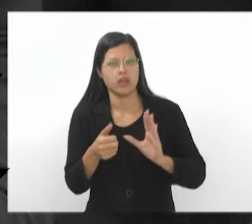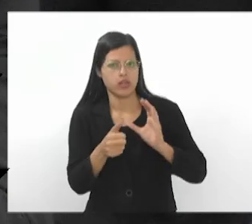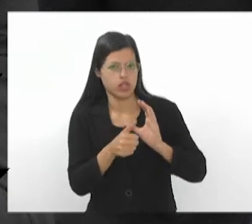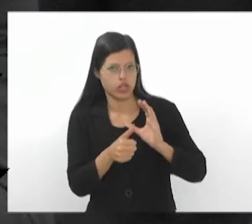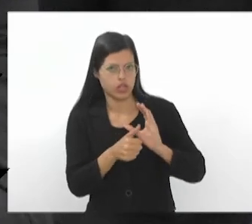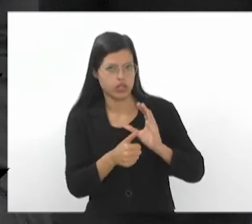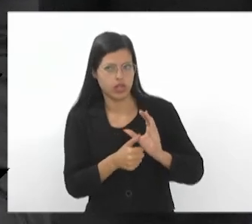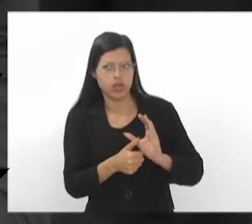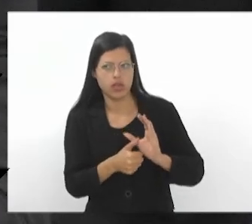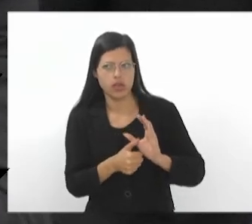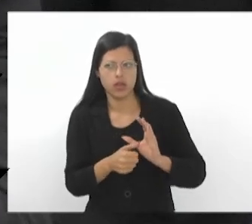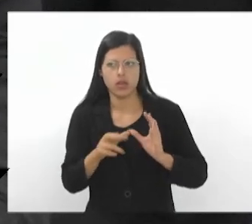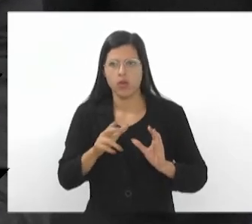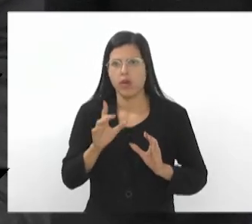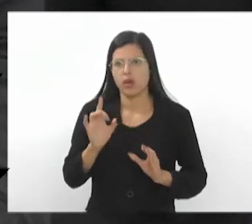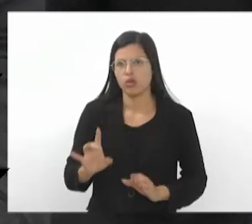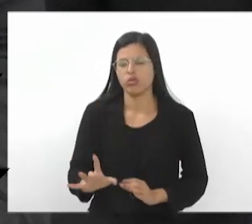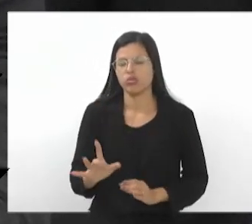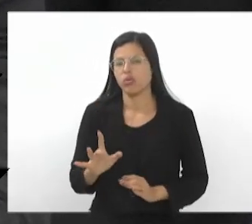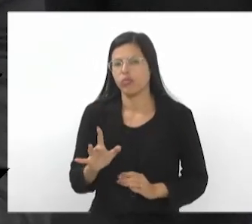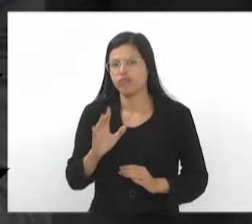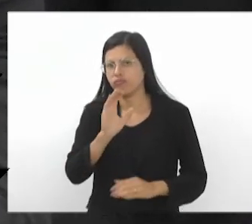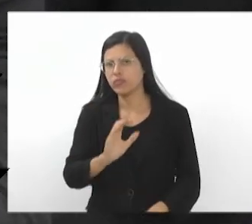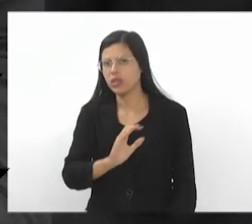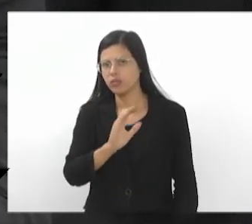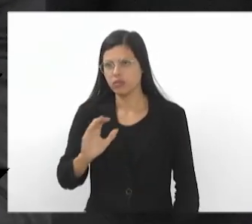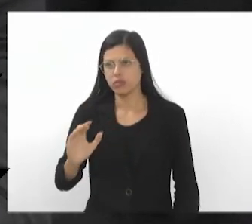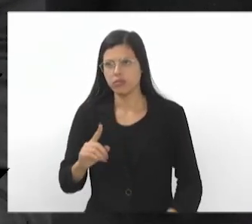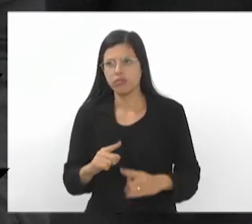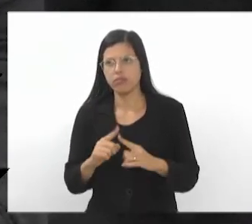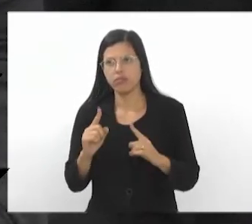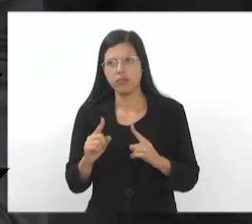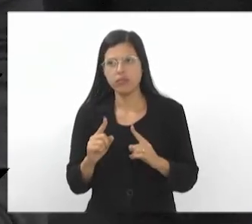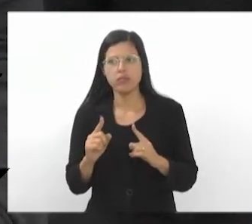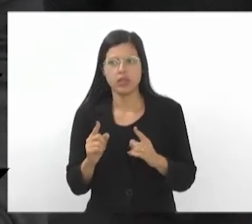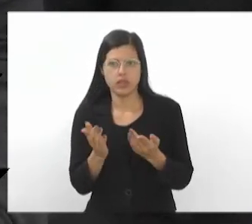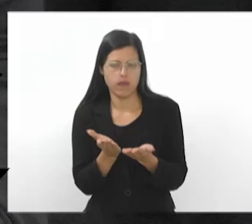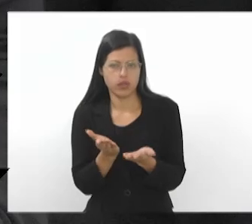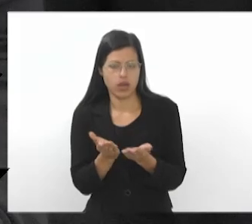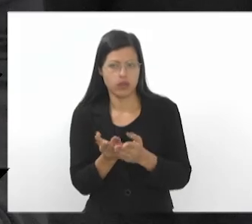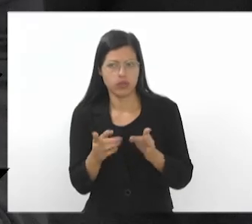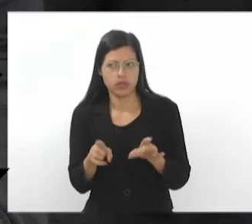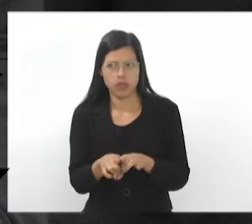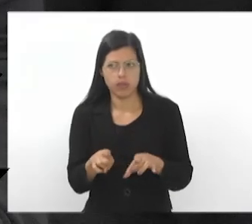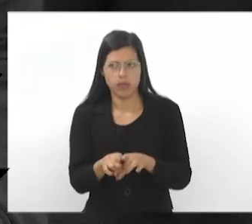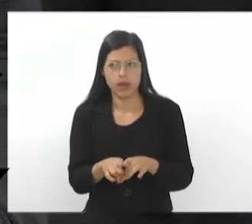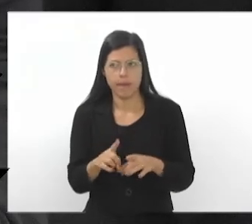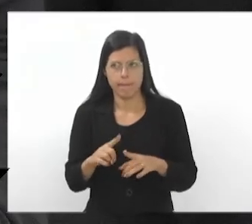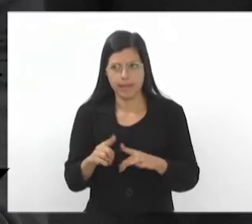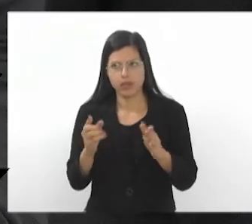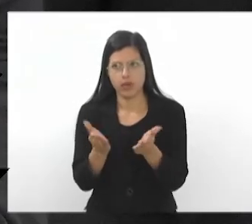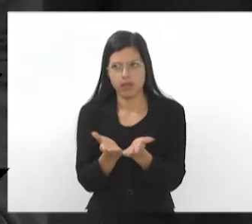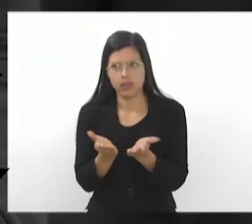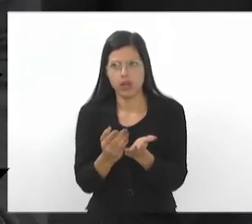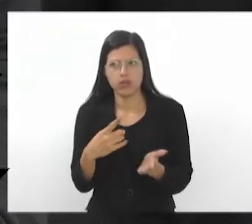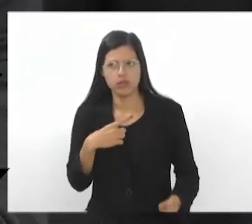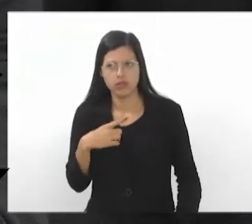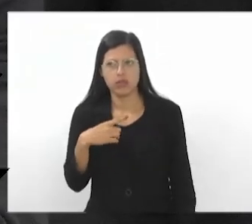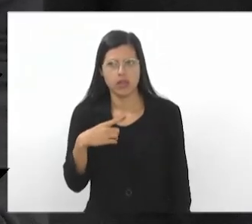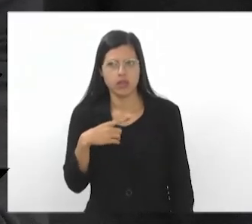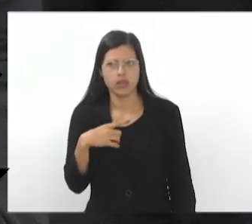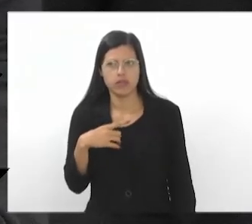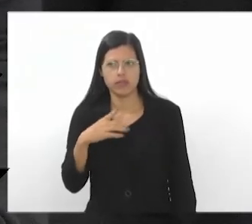seja, então não somente católicos, mas protestantes também. Mas então, os protestantes têm diaconisa? Hã? No protestante tem diaconisa? É